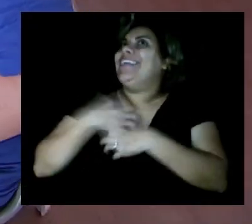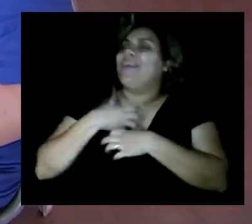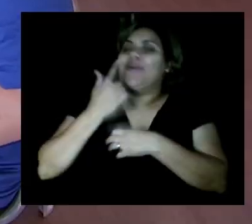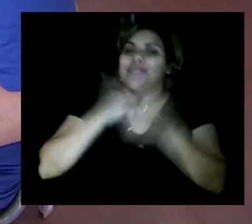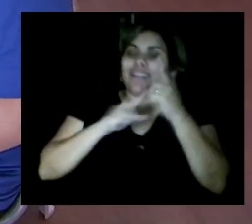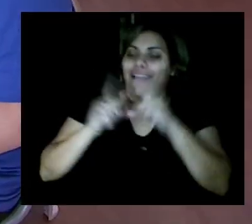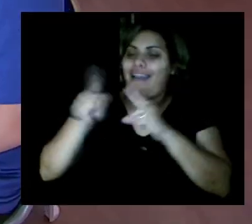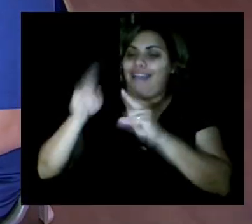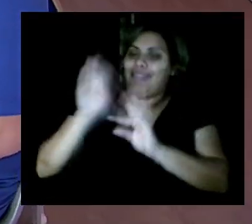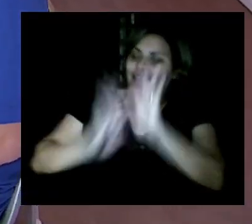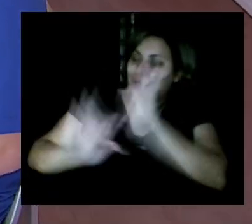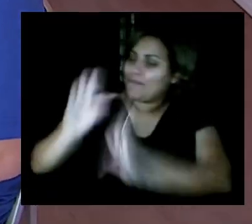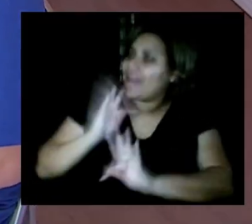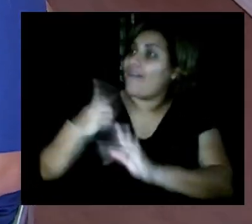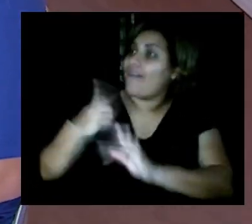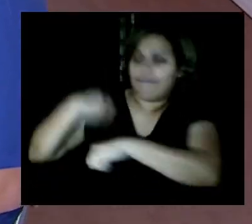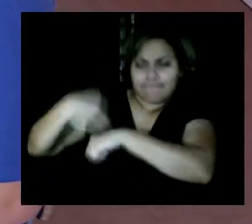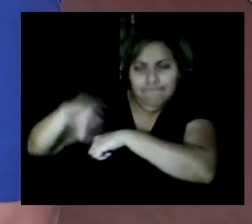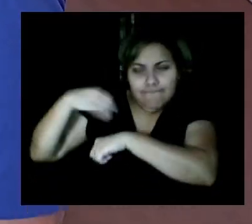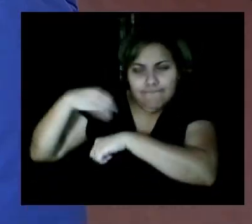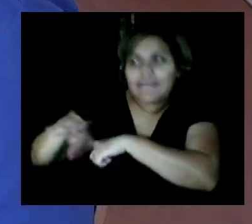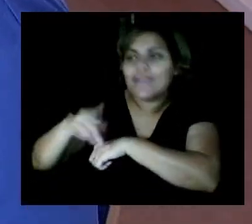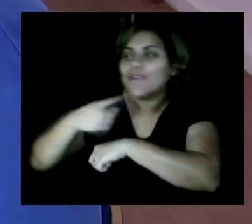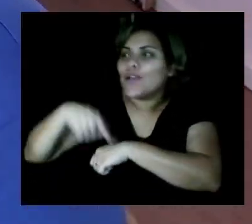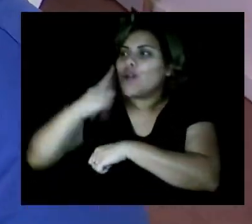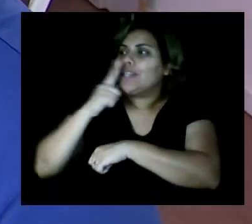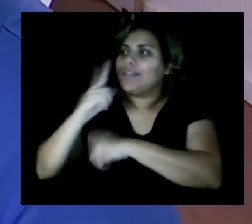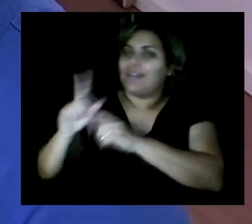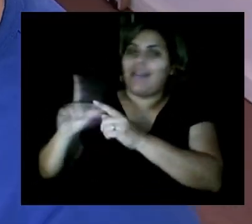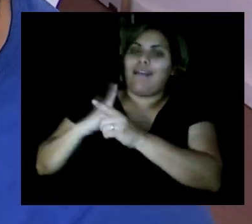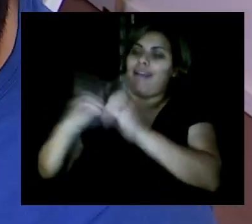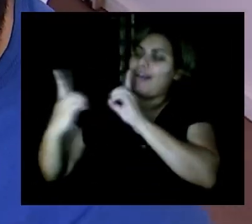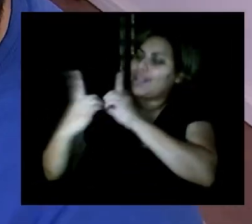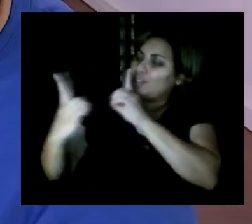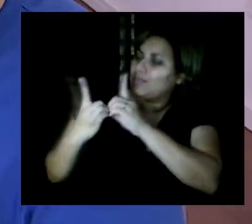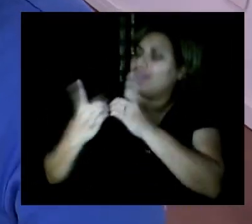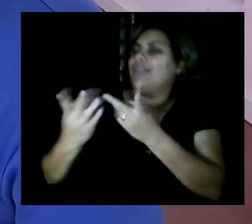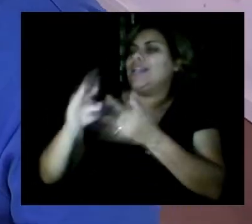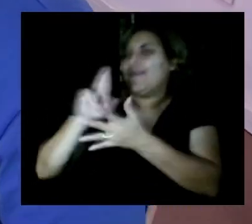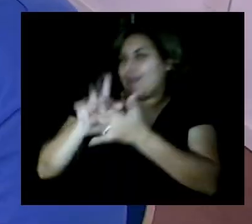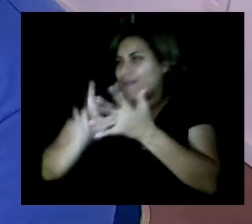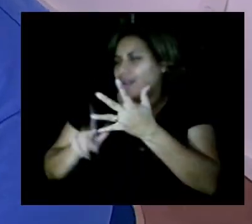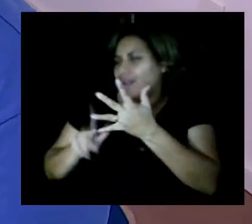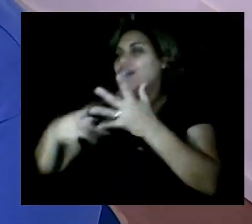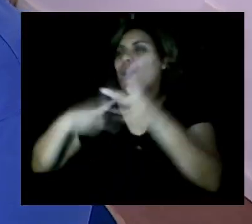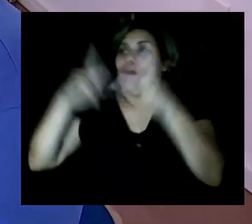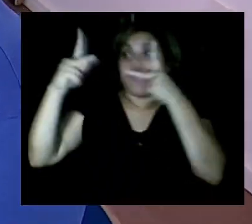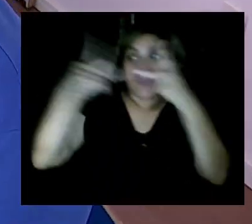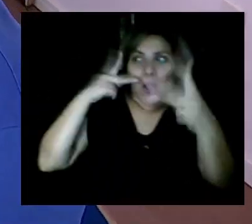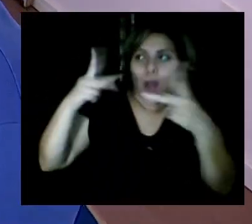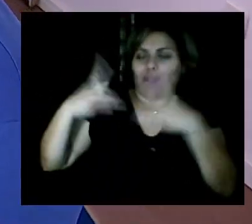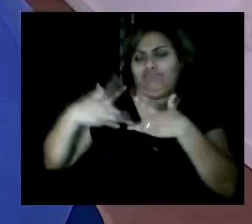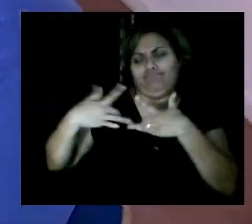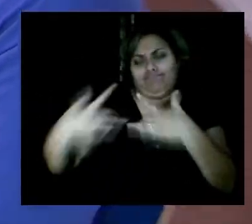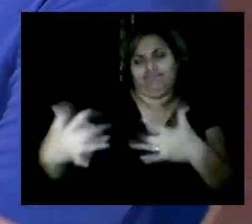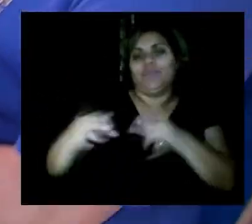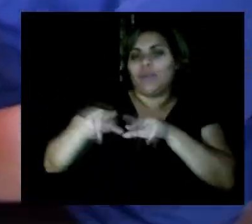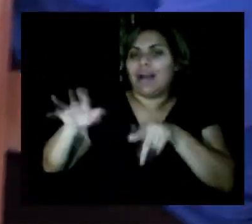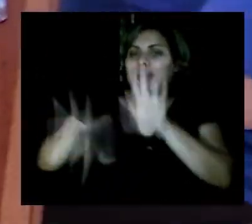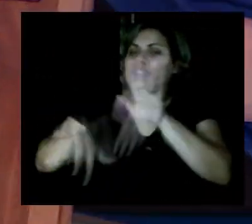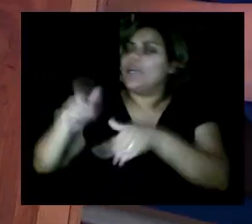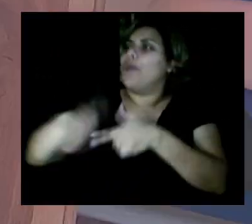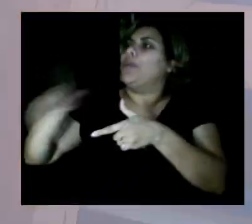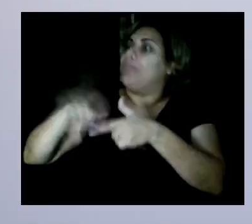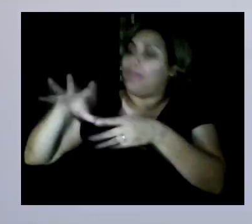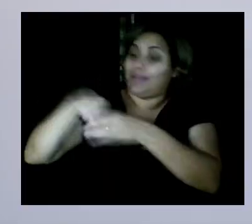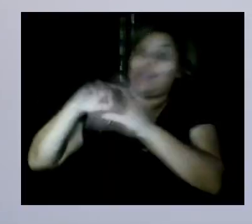aqui eles orientam a gente tem toda uma assistência, psicólogo, disposição quando você precisa, até problemas familiares, quando você passa